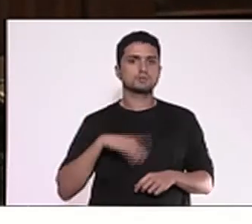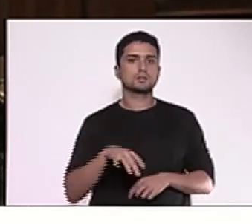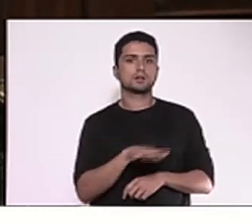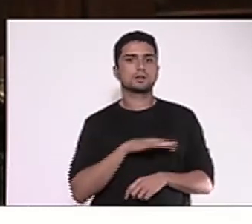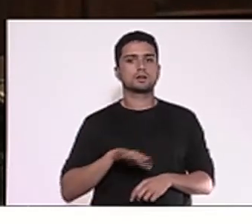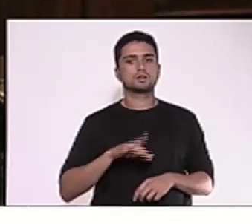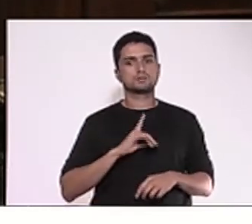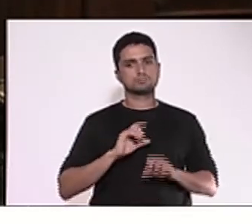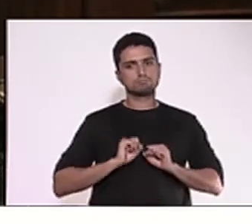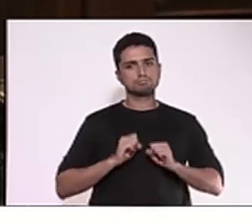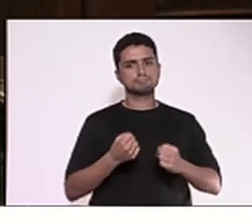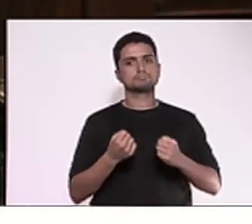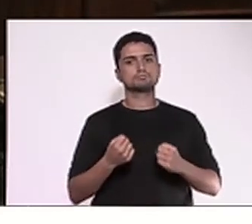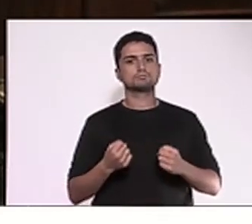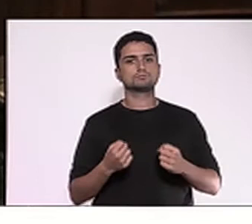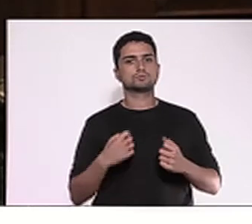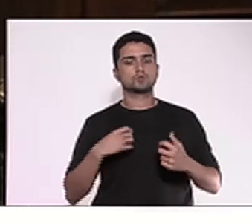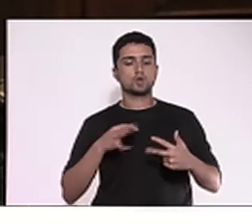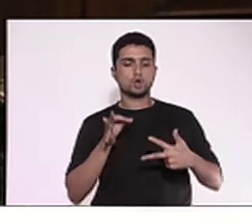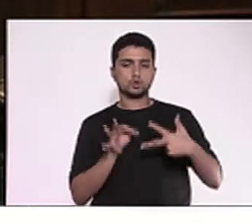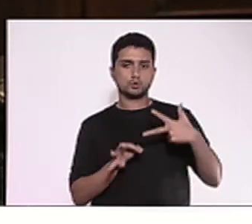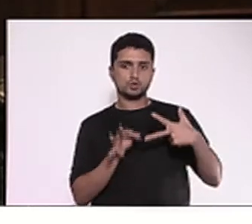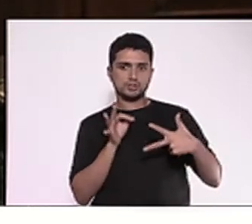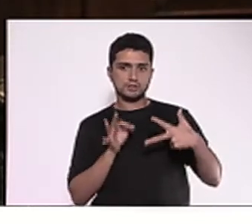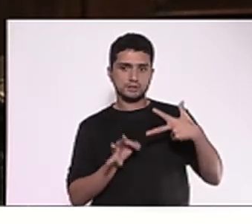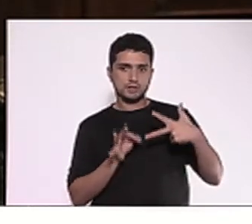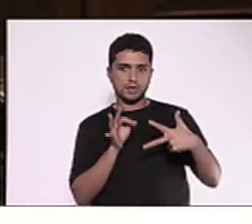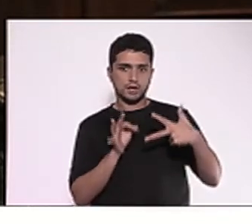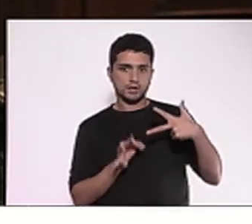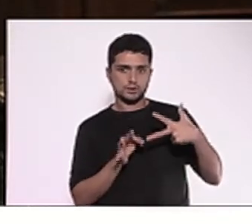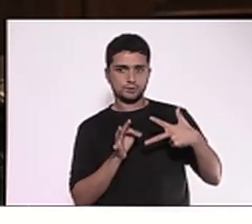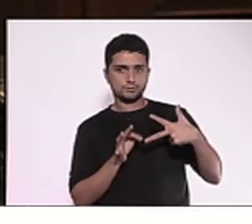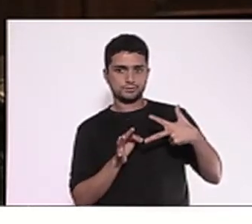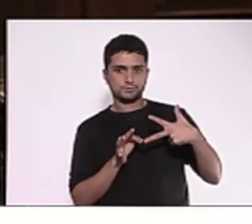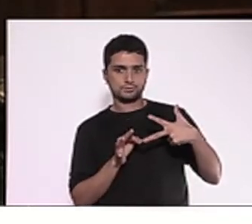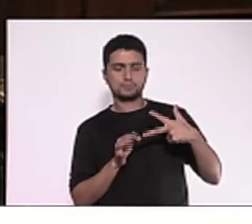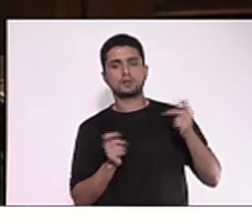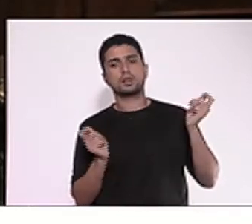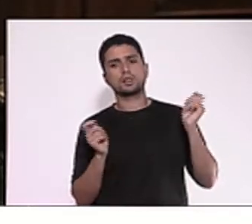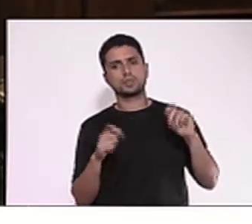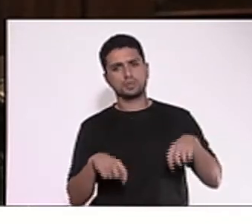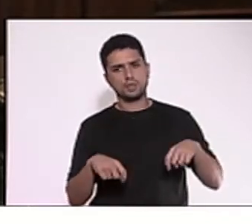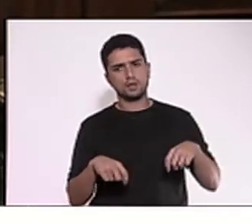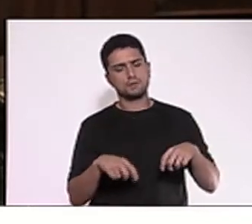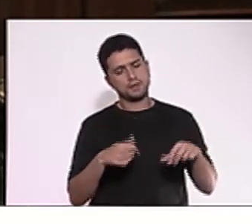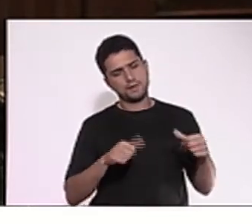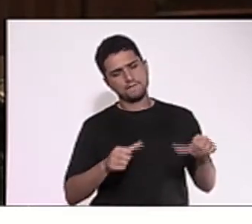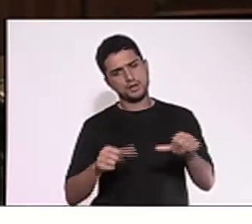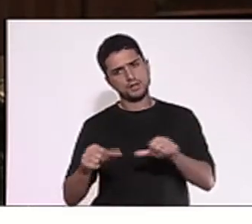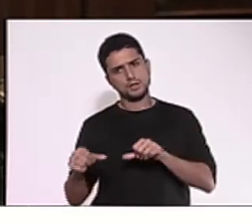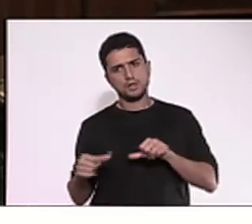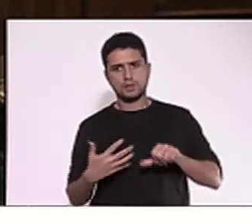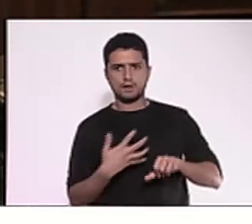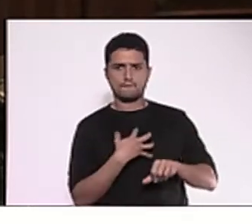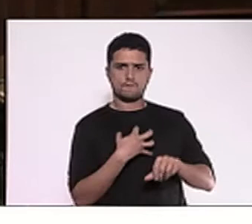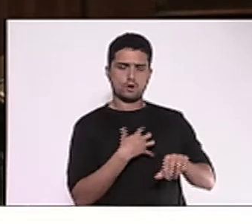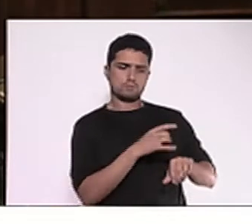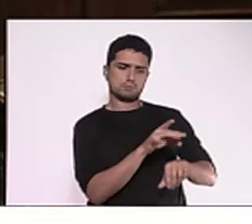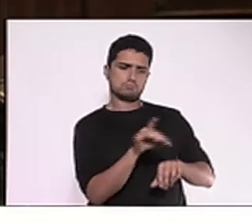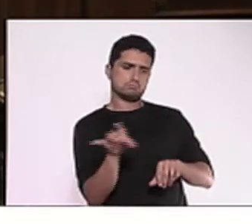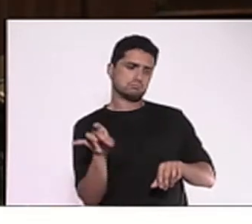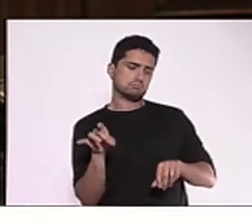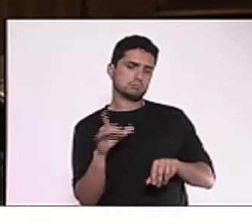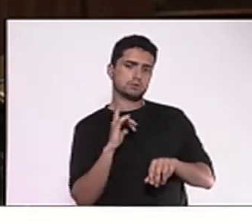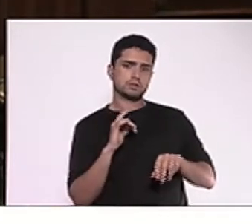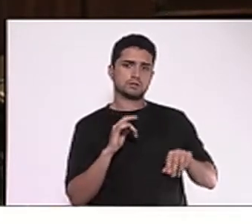enfrentar. O poder judiciário, por sua vez, pode ser avaliado pela forma como julga, como profere